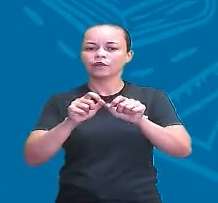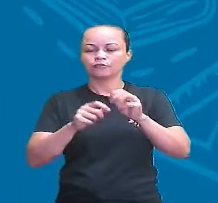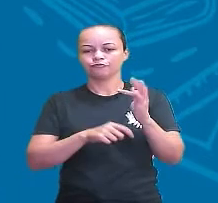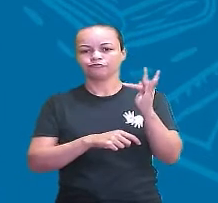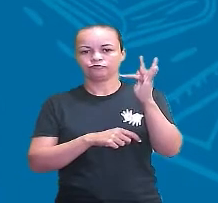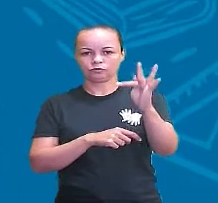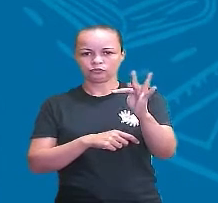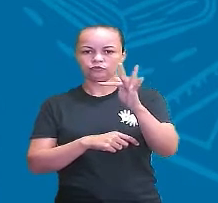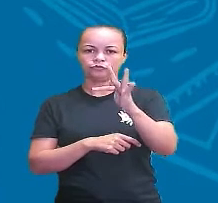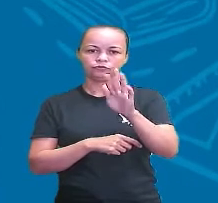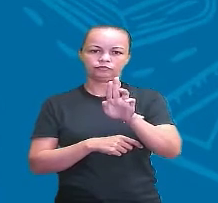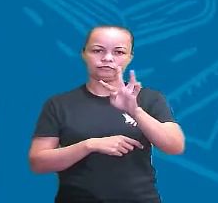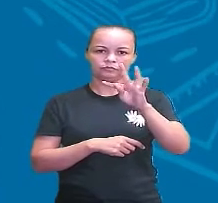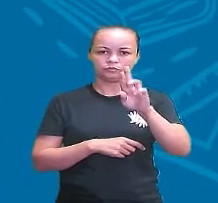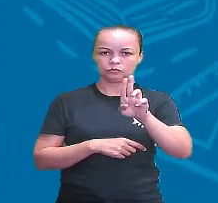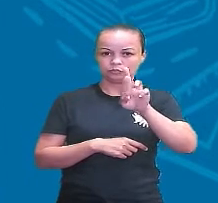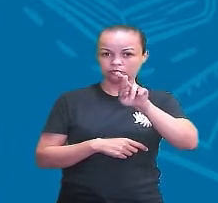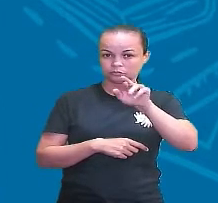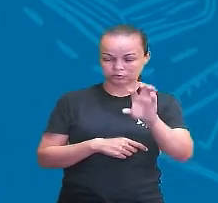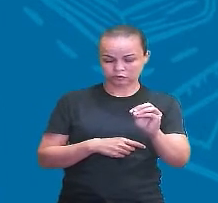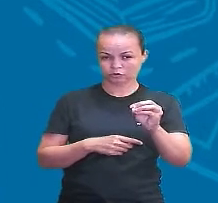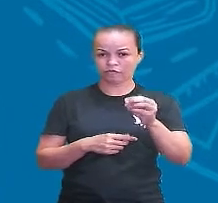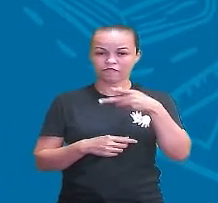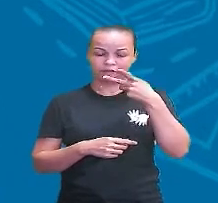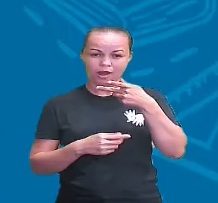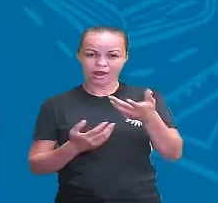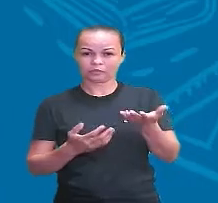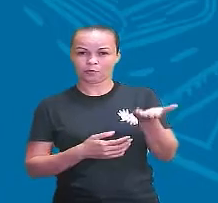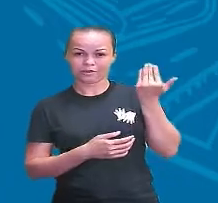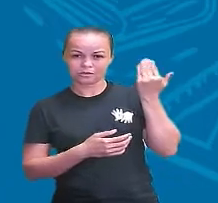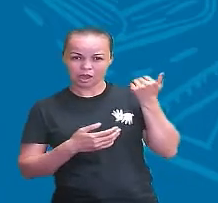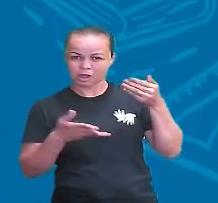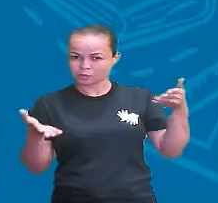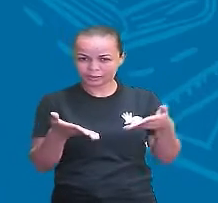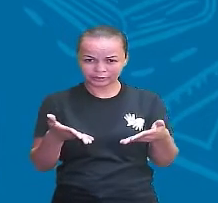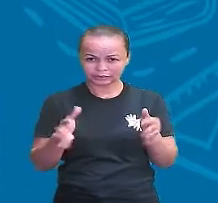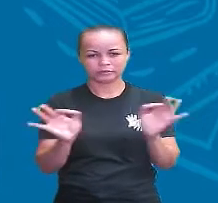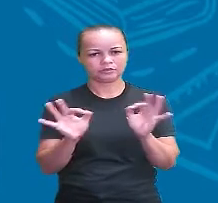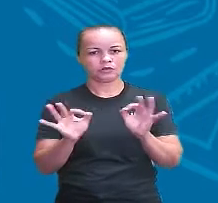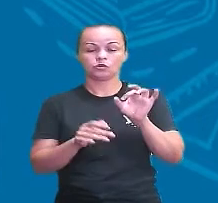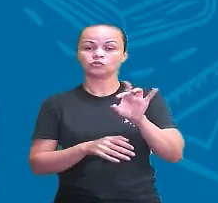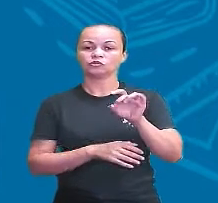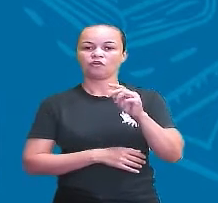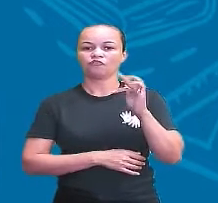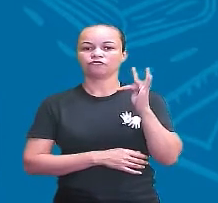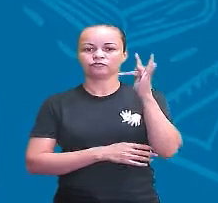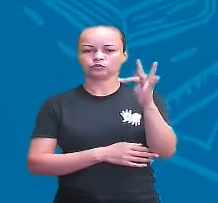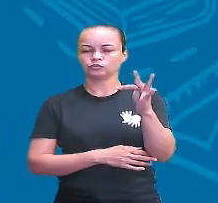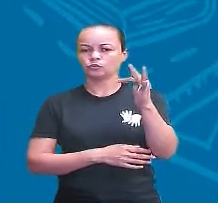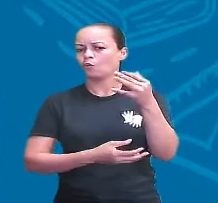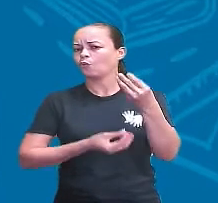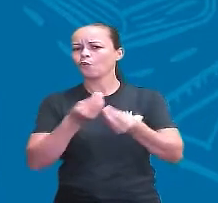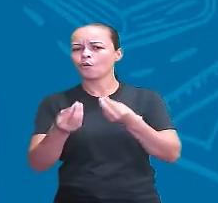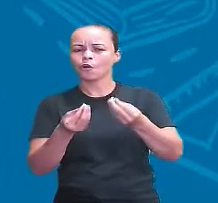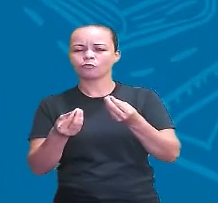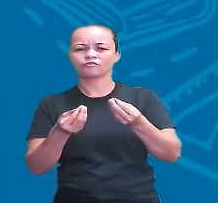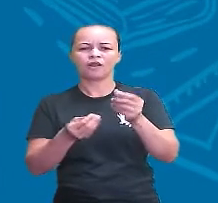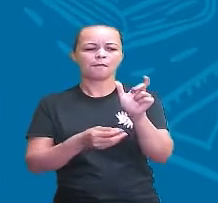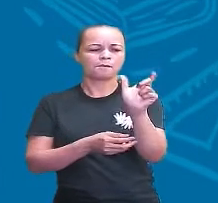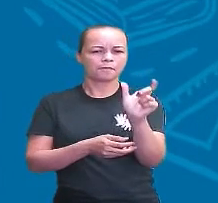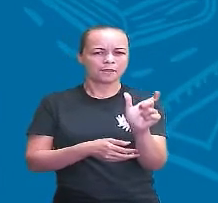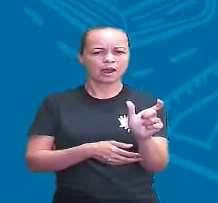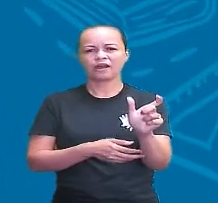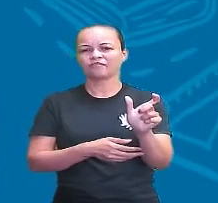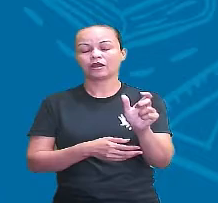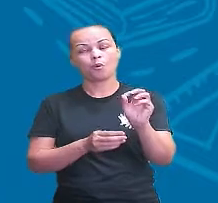sabe. Não vamos falar sobre presente nem passado, a gente vai falar hoje sobre futuro. Como é que a gente fala as palavras, ou